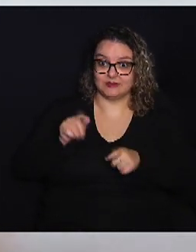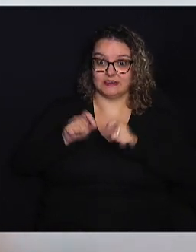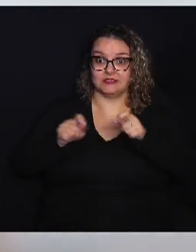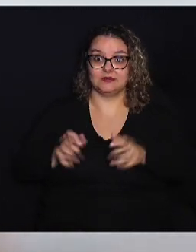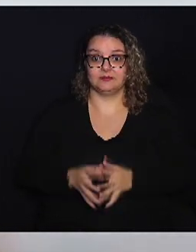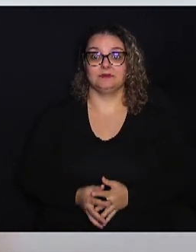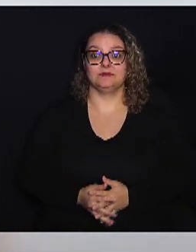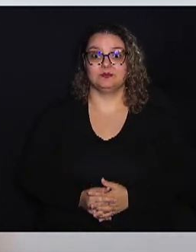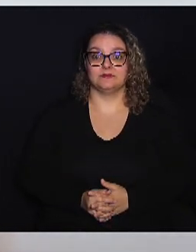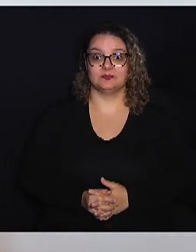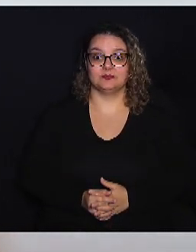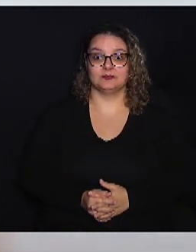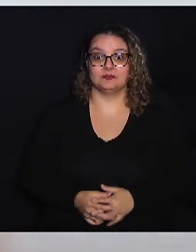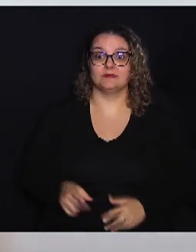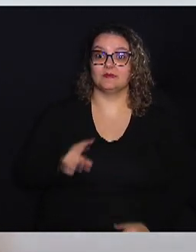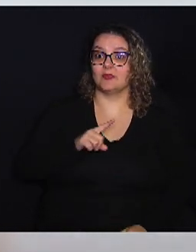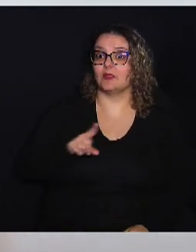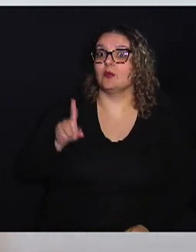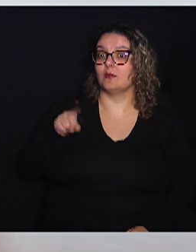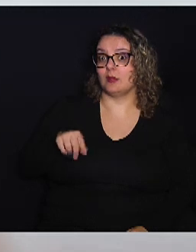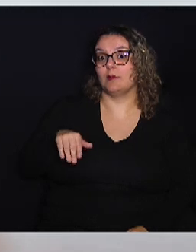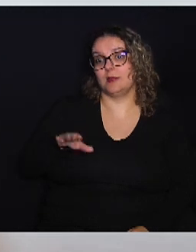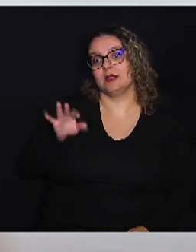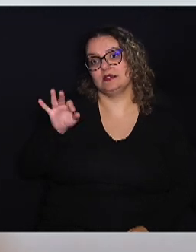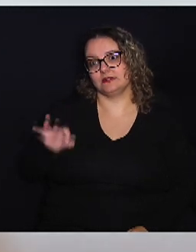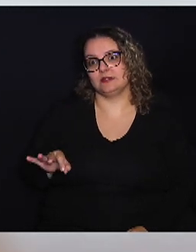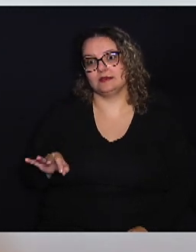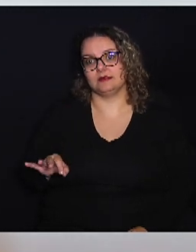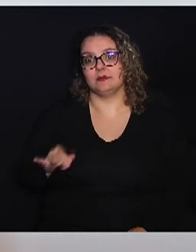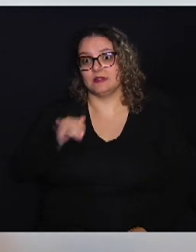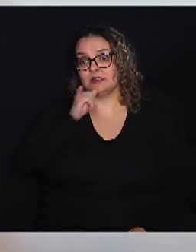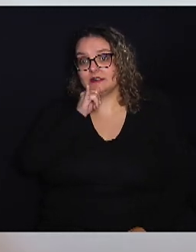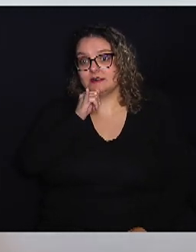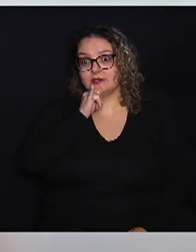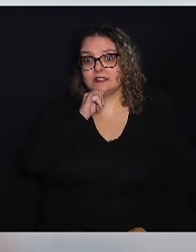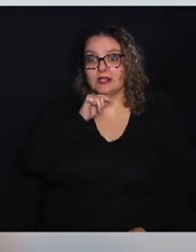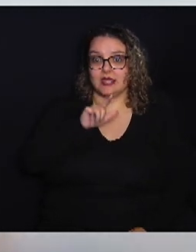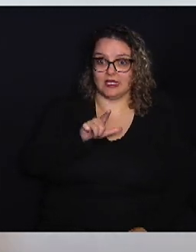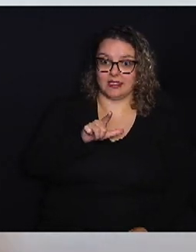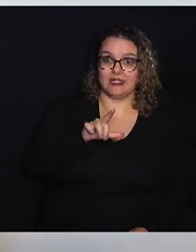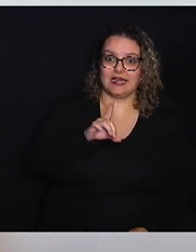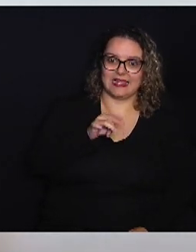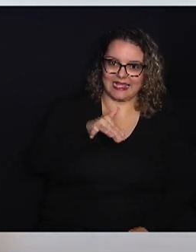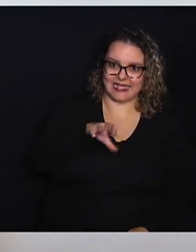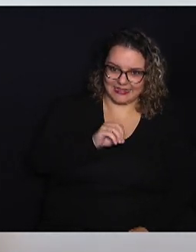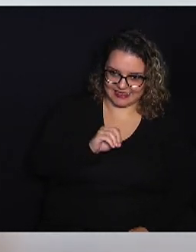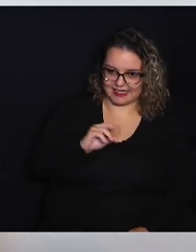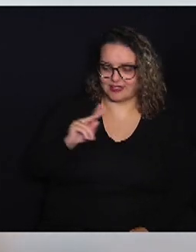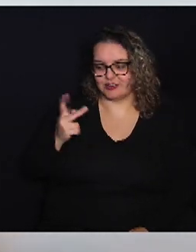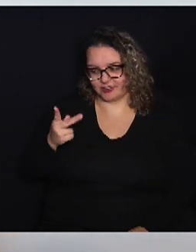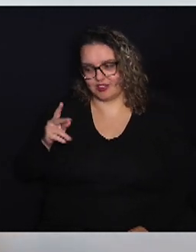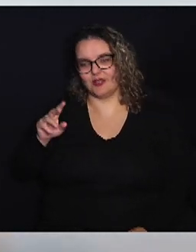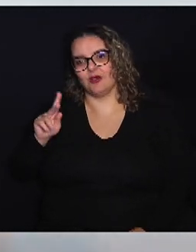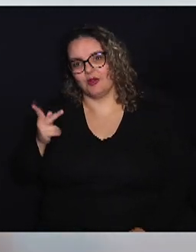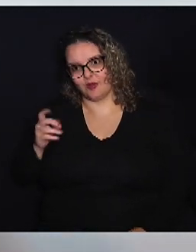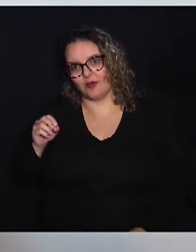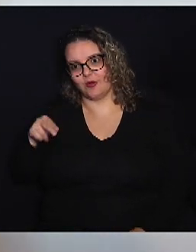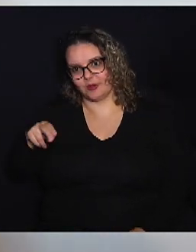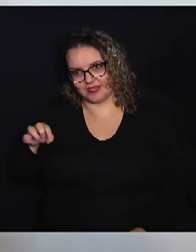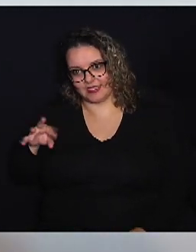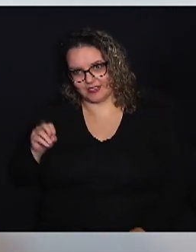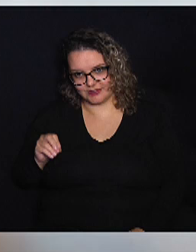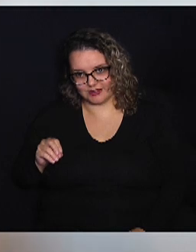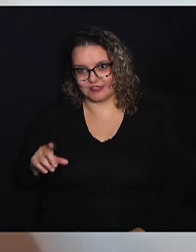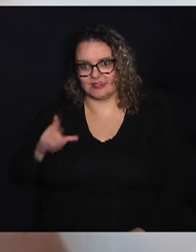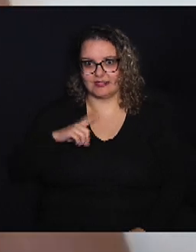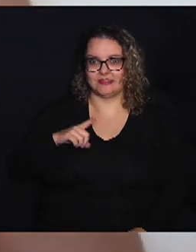pessoas. Não é exatamente o mais correto, mas, por exemplo, a gente associa a L de ladrão e a H de honesto. Então, eu penso o seguinte, que ter